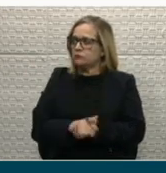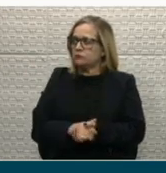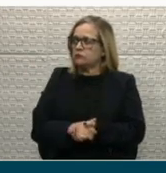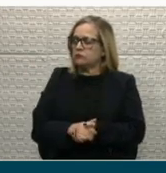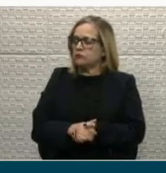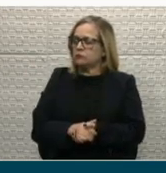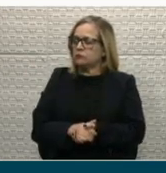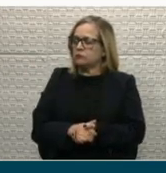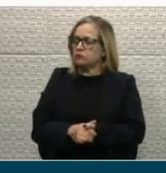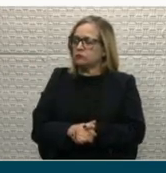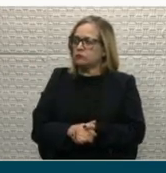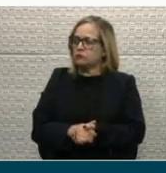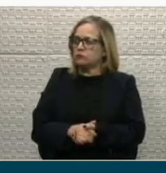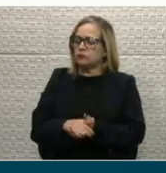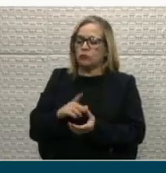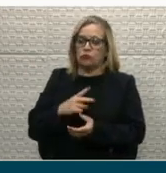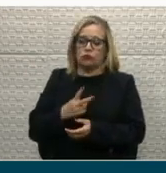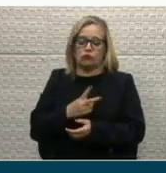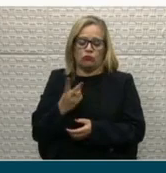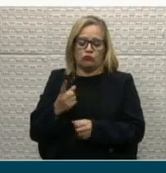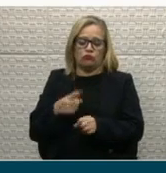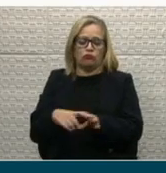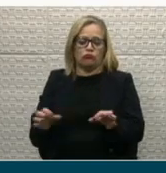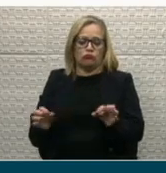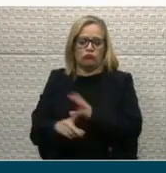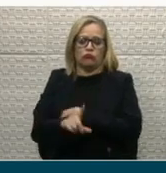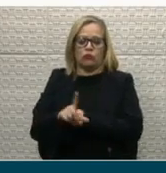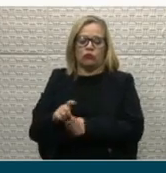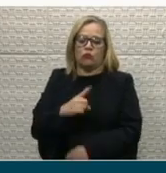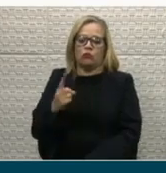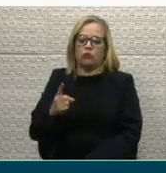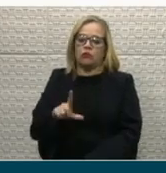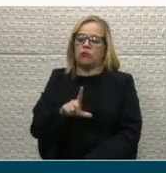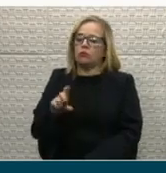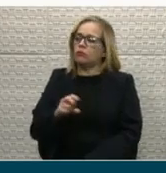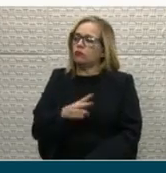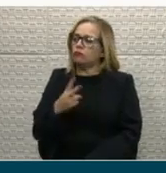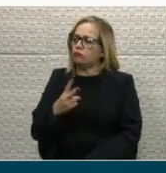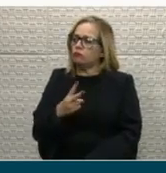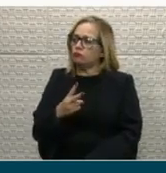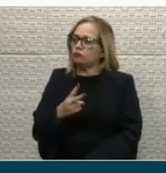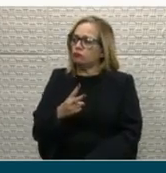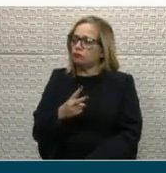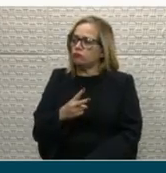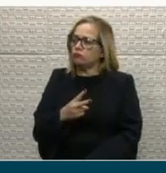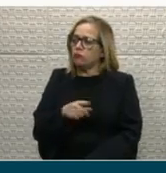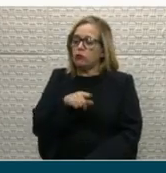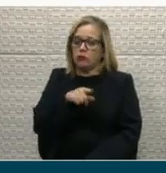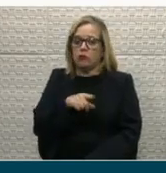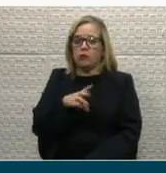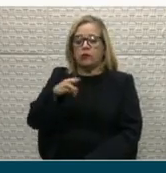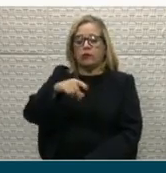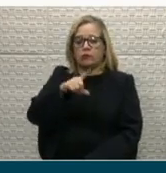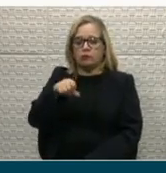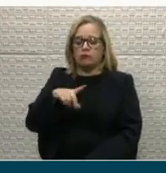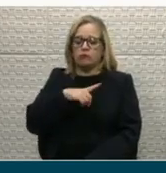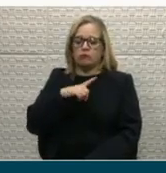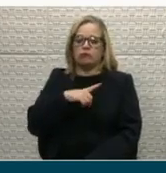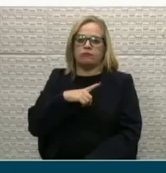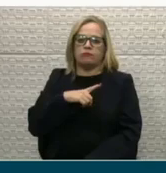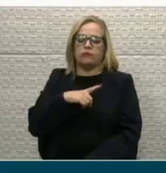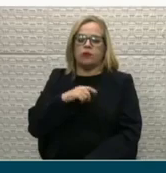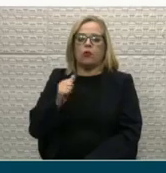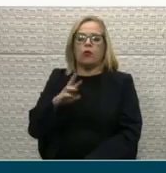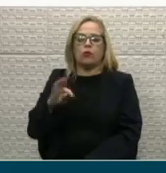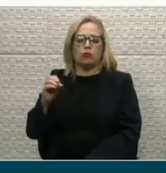grau, nós obtemos duas soluções, lambda 1 e lambda 2. Quer dizer que essa matriz tem o